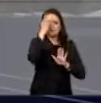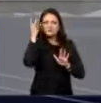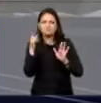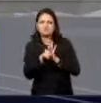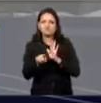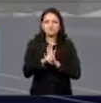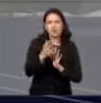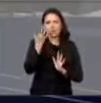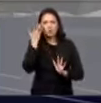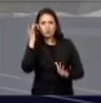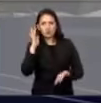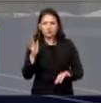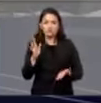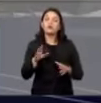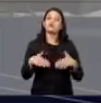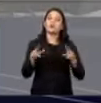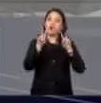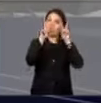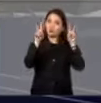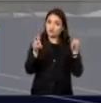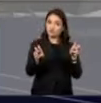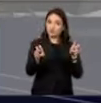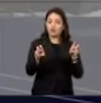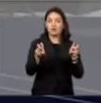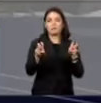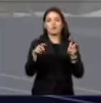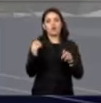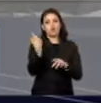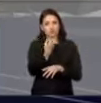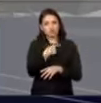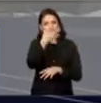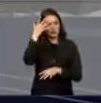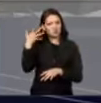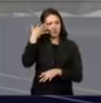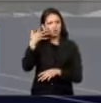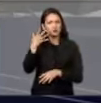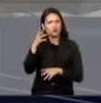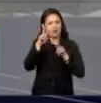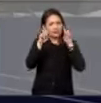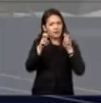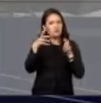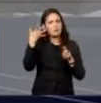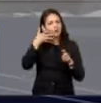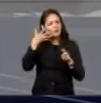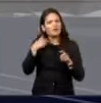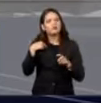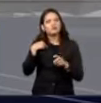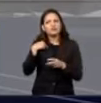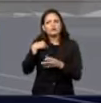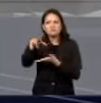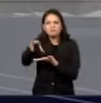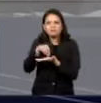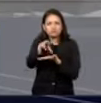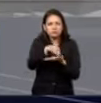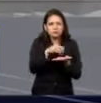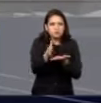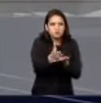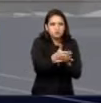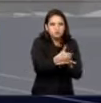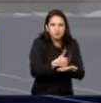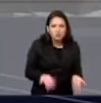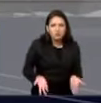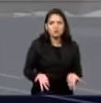tema sobre o qual escutamos os expositores, que são especialistas, como produtores culturais, como